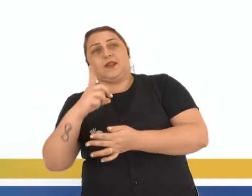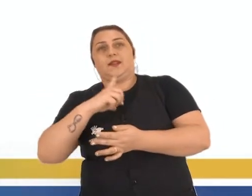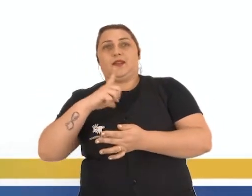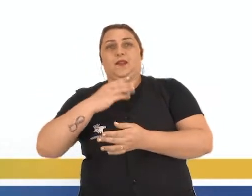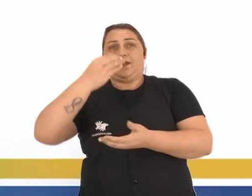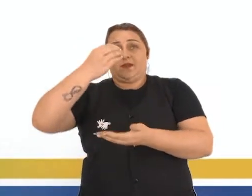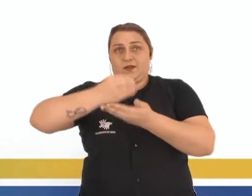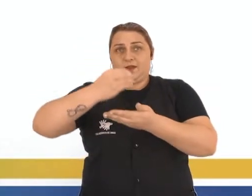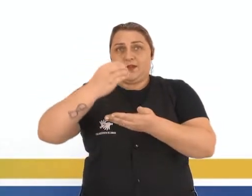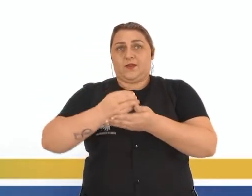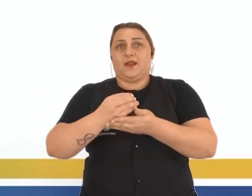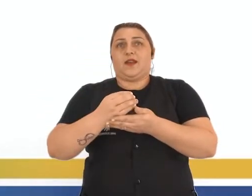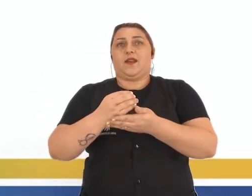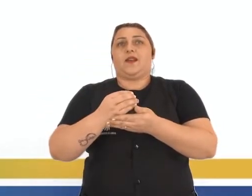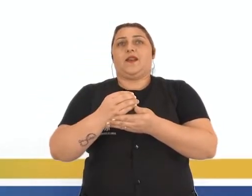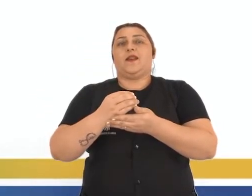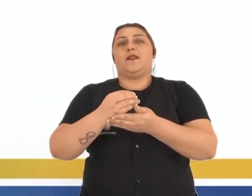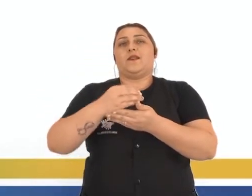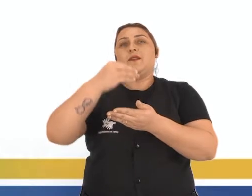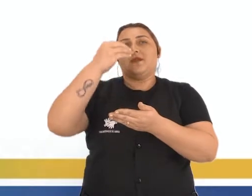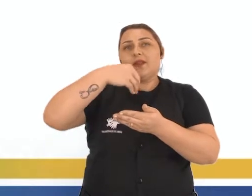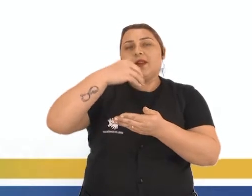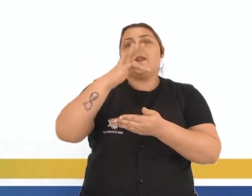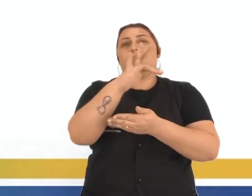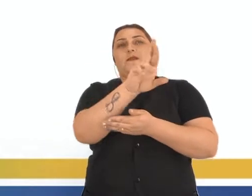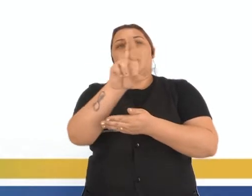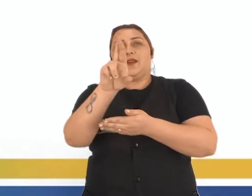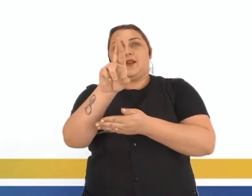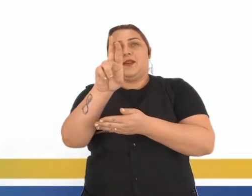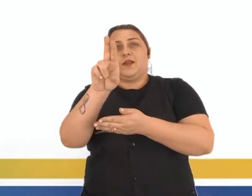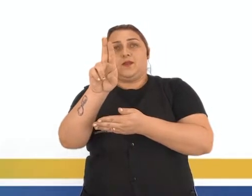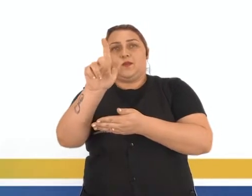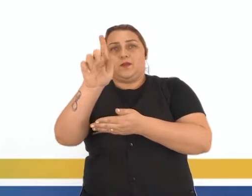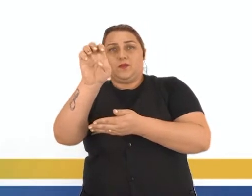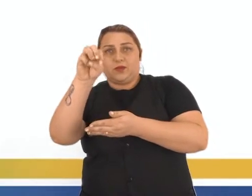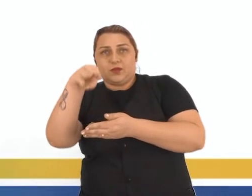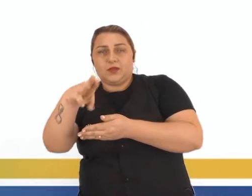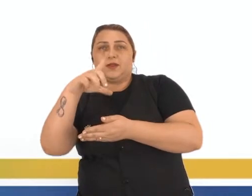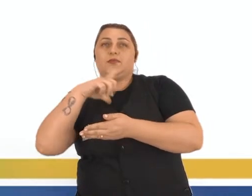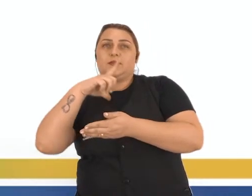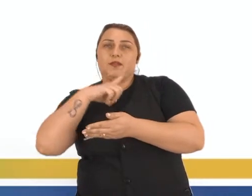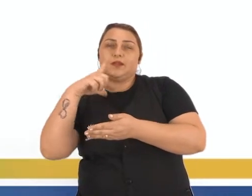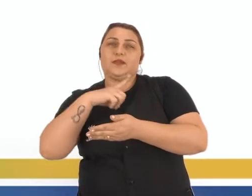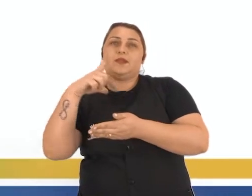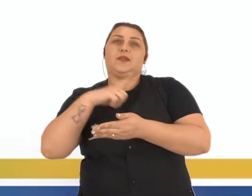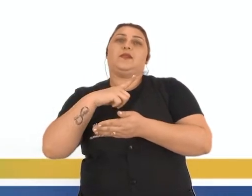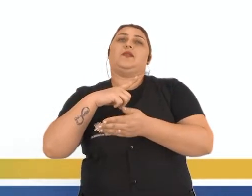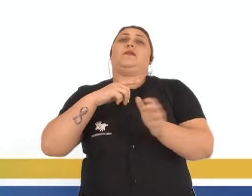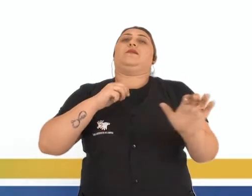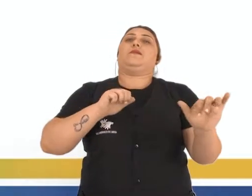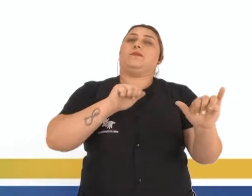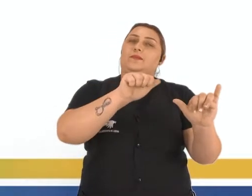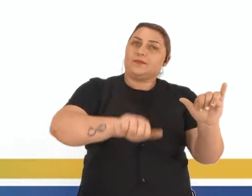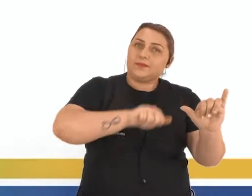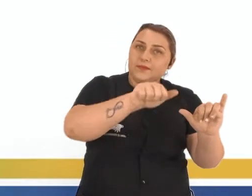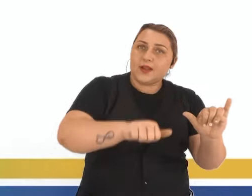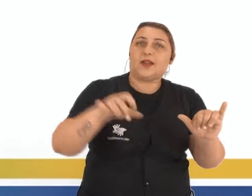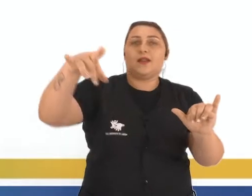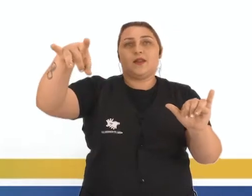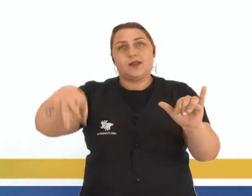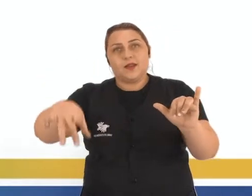latinha enferrujando, como a gente observa ali na imagem os pregos, aí sim nós teríamos fenômenos químicos. E a